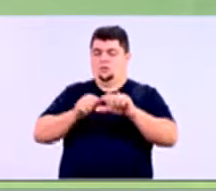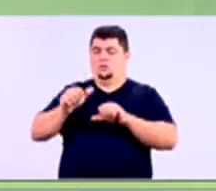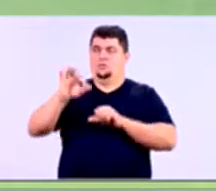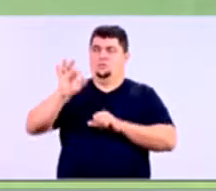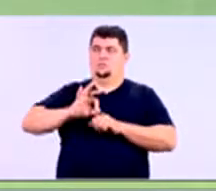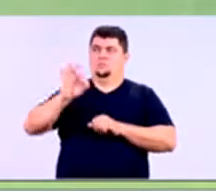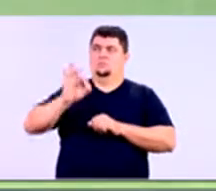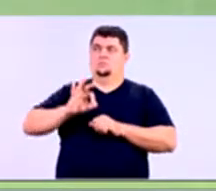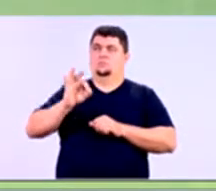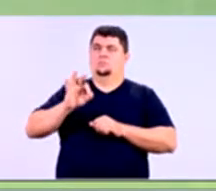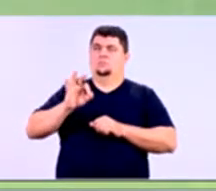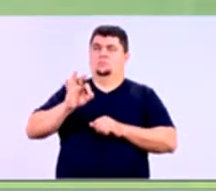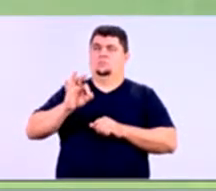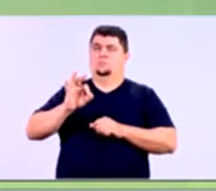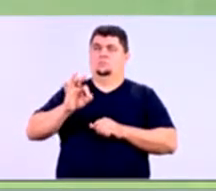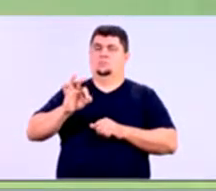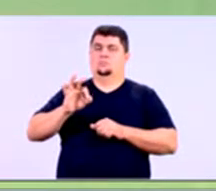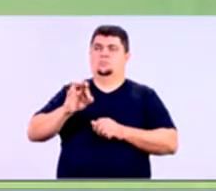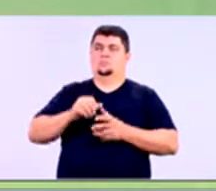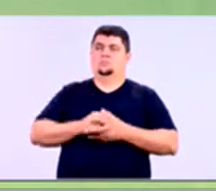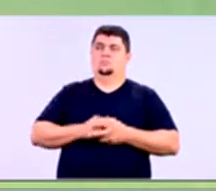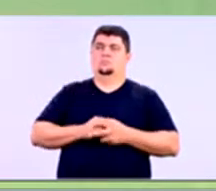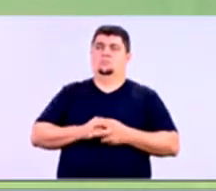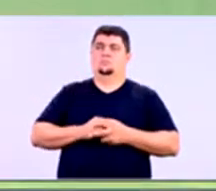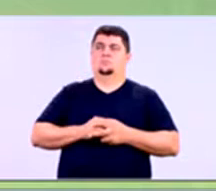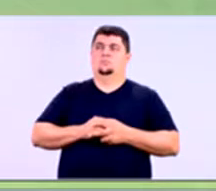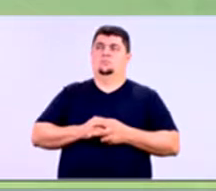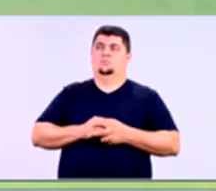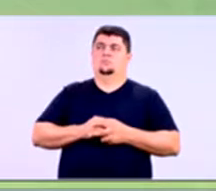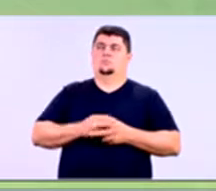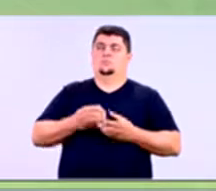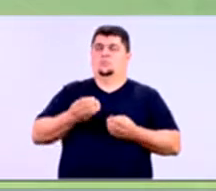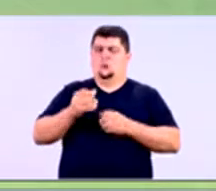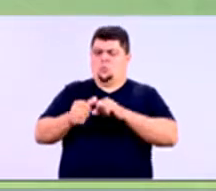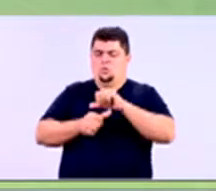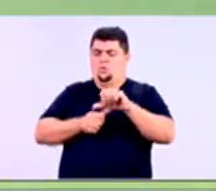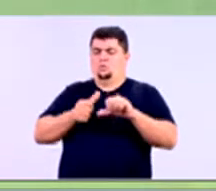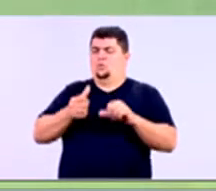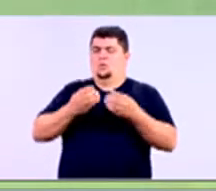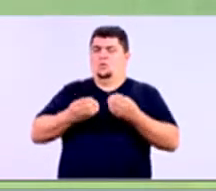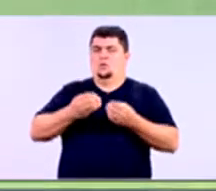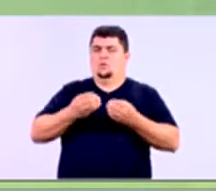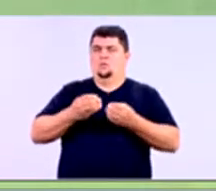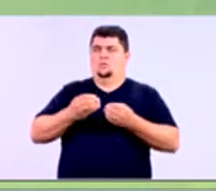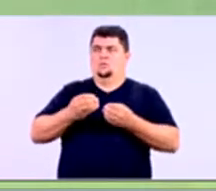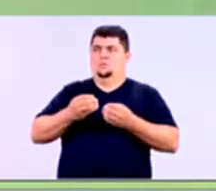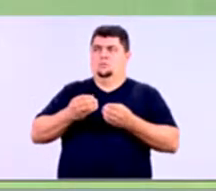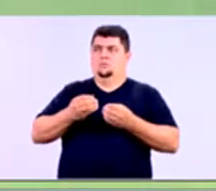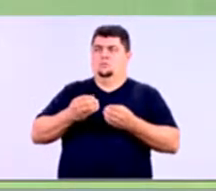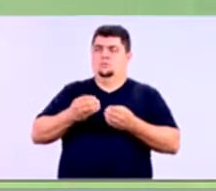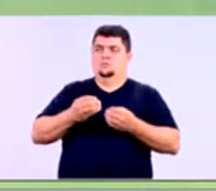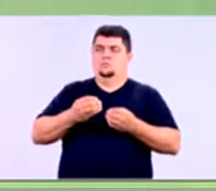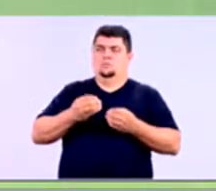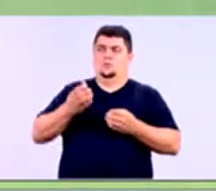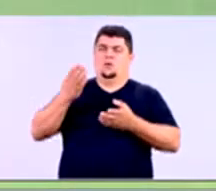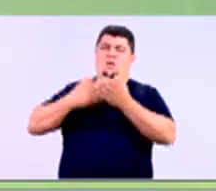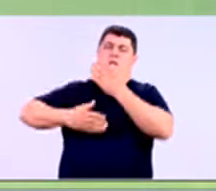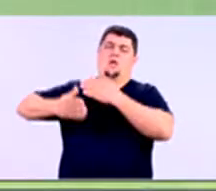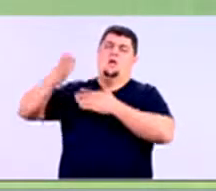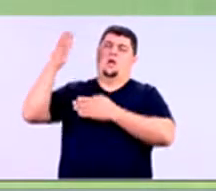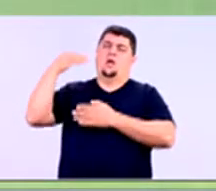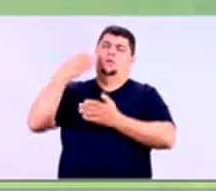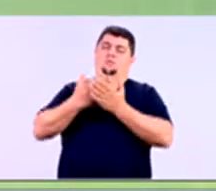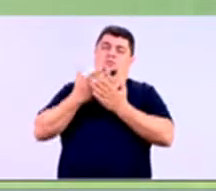essa taxa anual na forma de porcentagem. E aí, para converter para porcentagem, como vimos lá no conceito